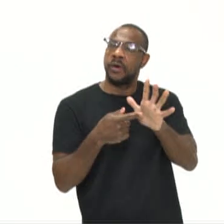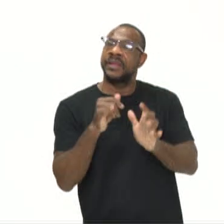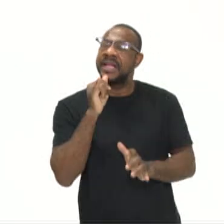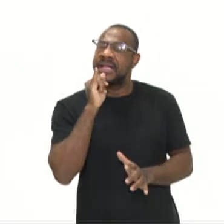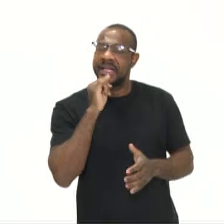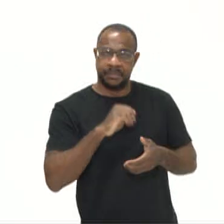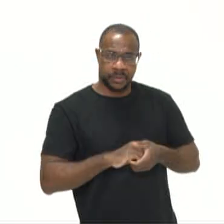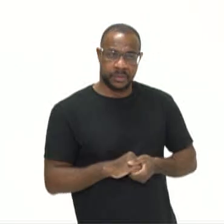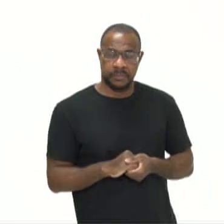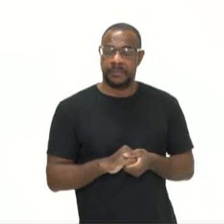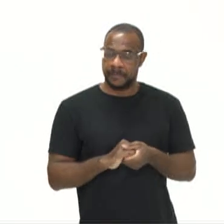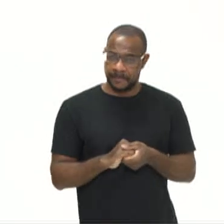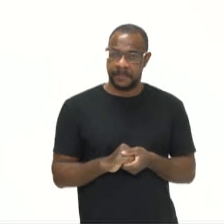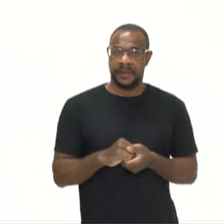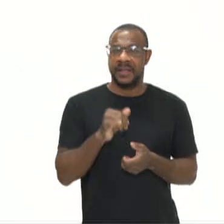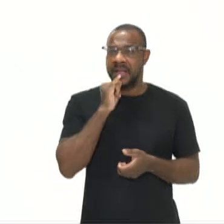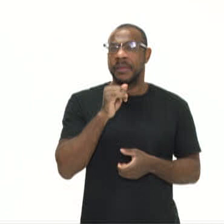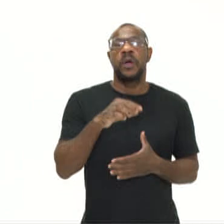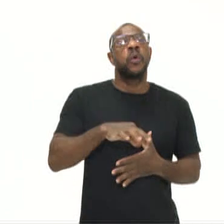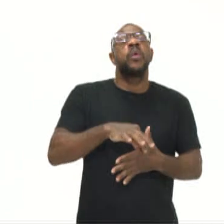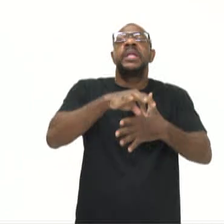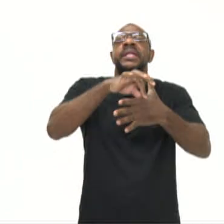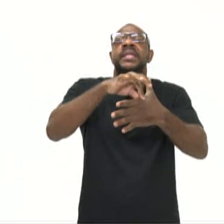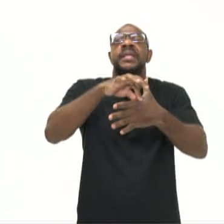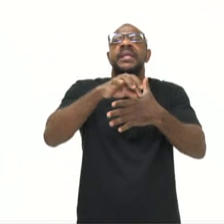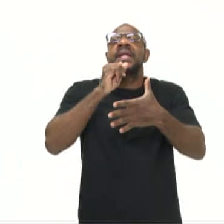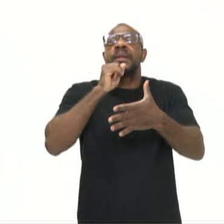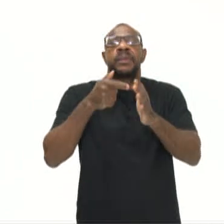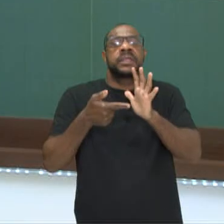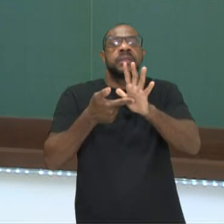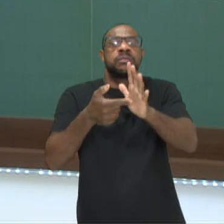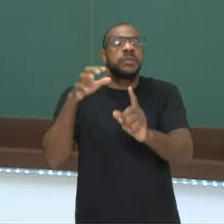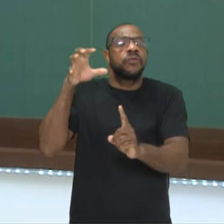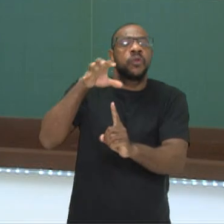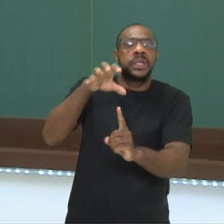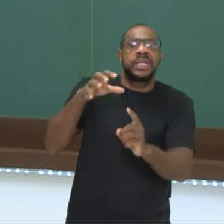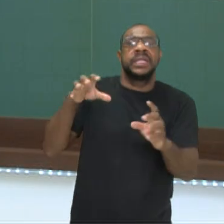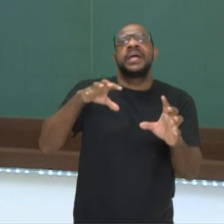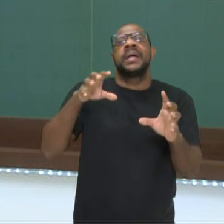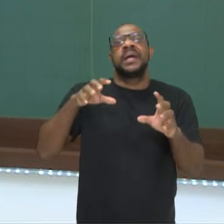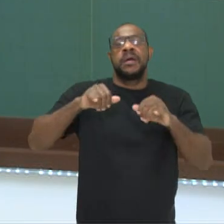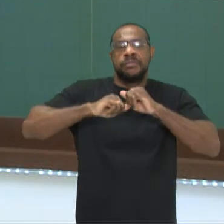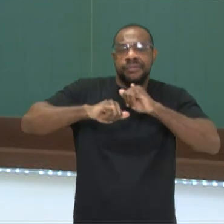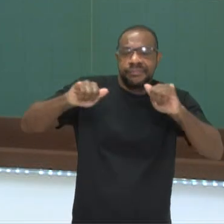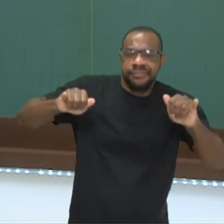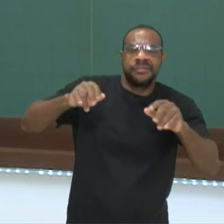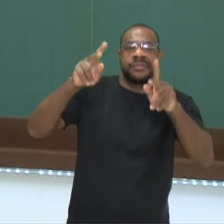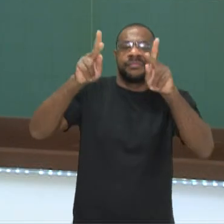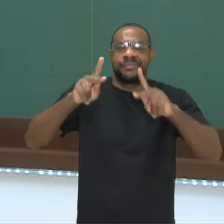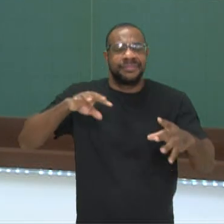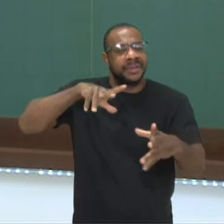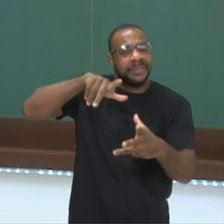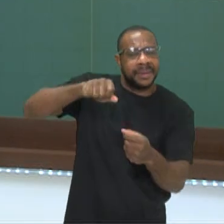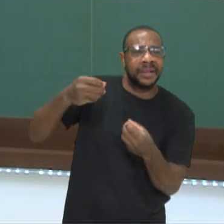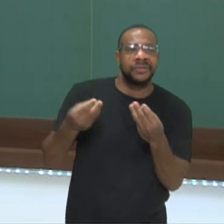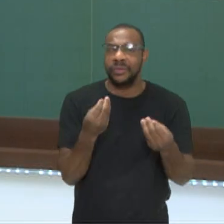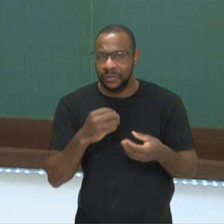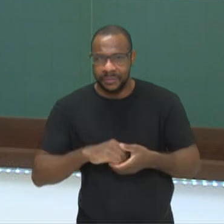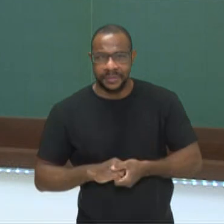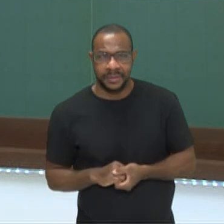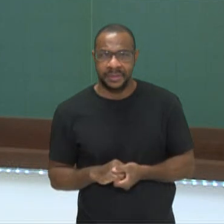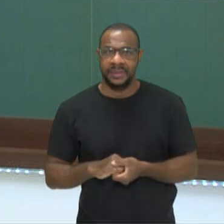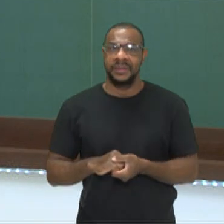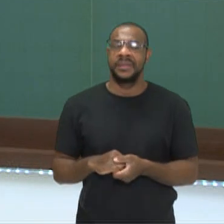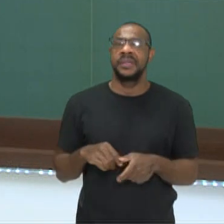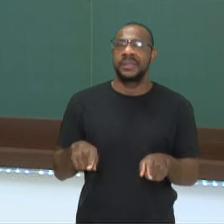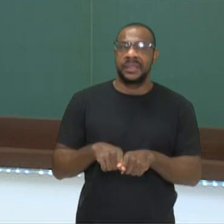Se você puder, um exemplo de um líder religioso que promove a paz, que não desses que eu citei até aqui. Por meio das suas ações,